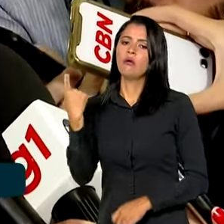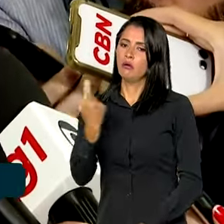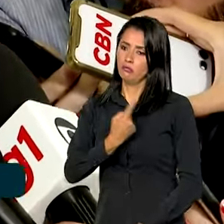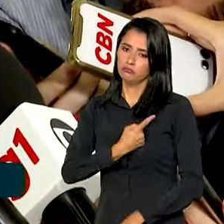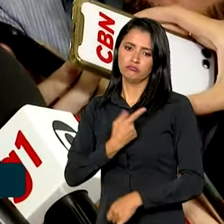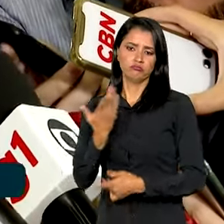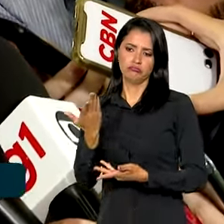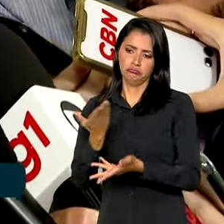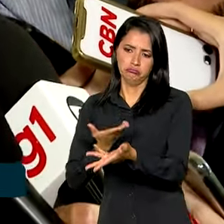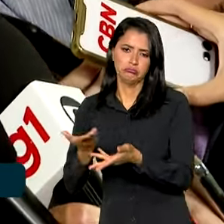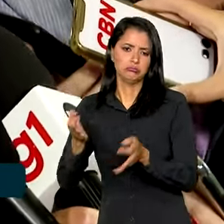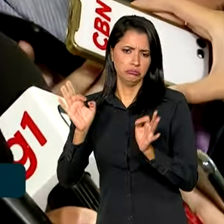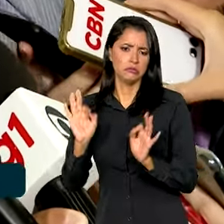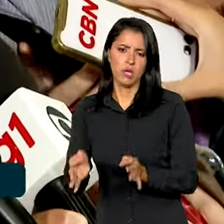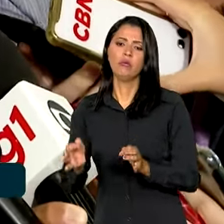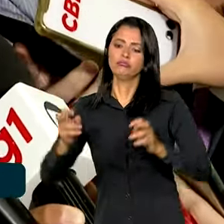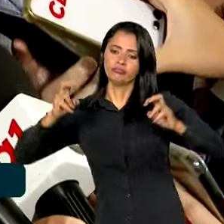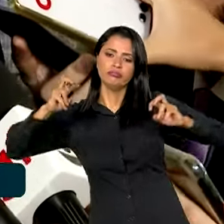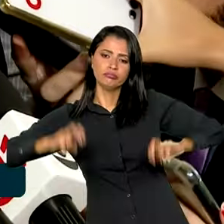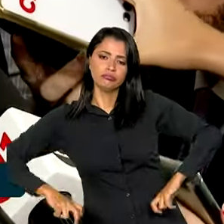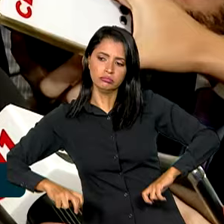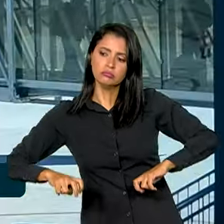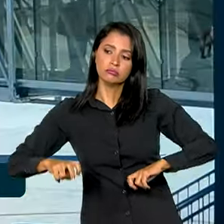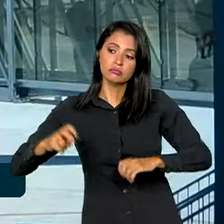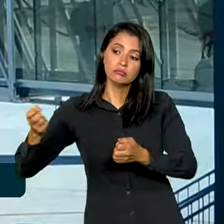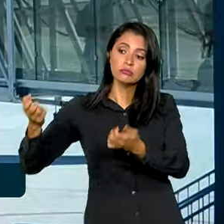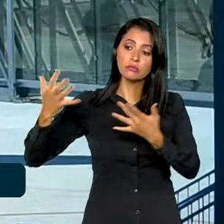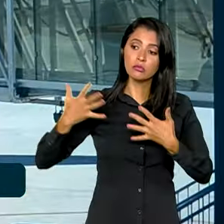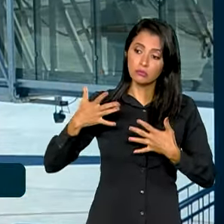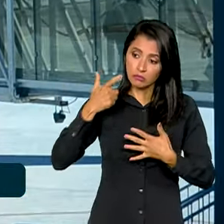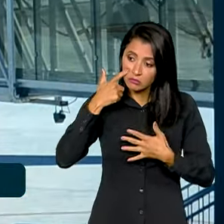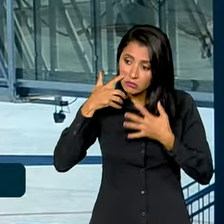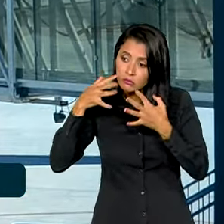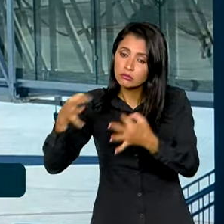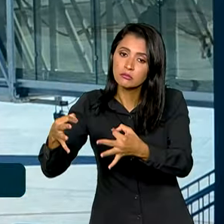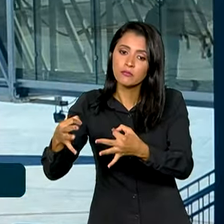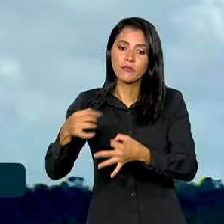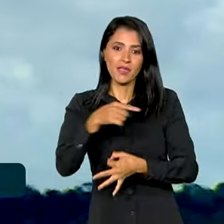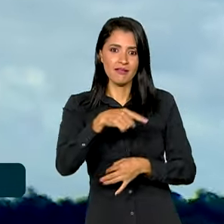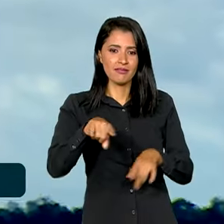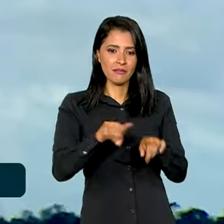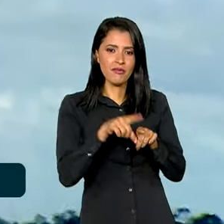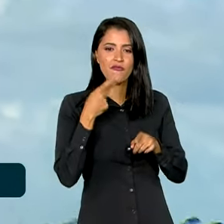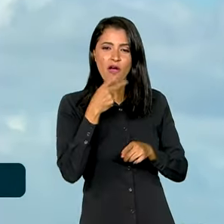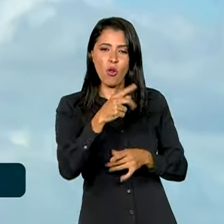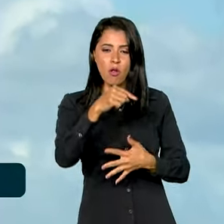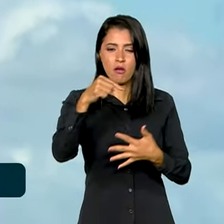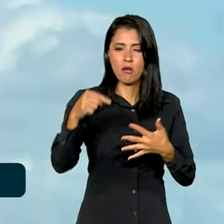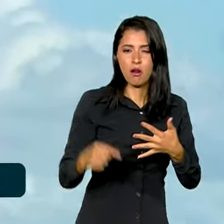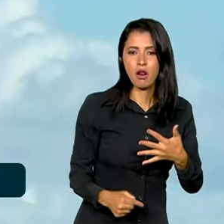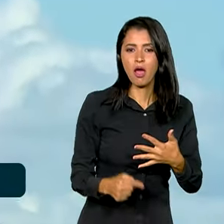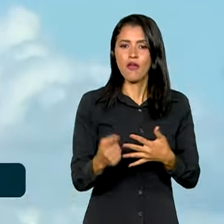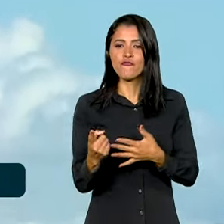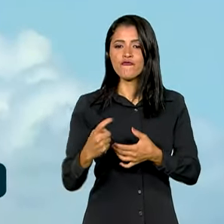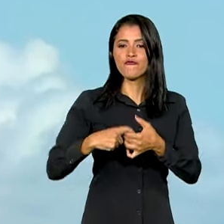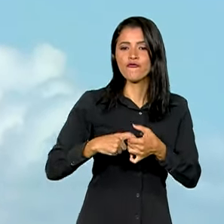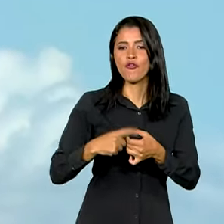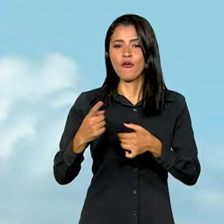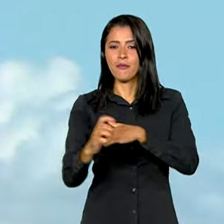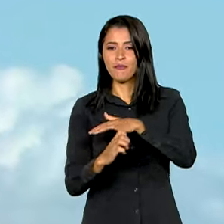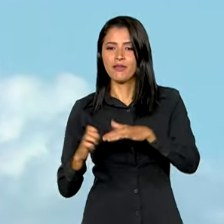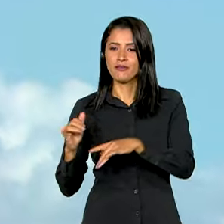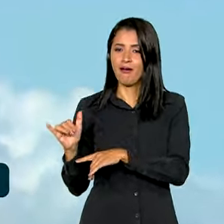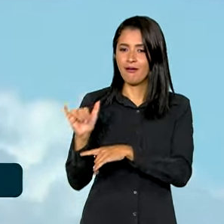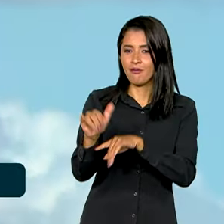seremos, obviamente, nós vamos para a mesa ouvir. Haddad também comentou sobre o pacote de recuperação das companhias